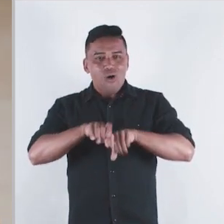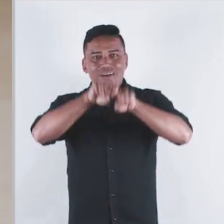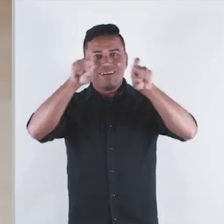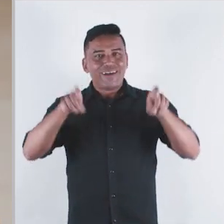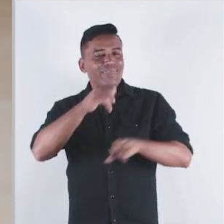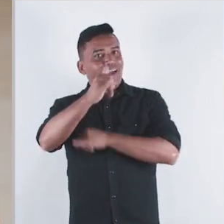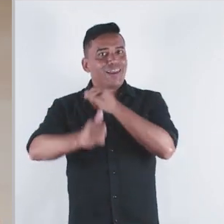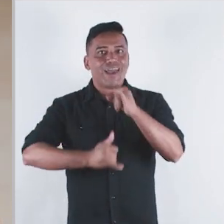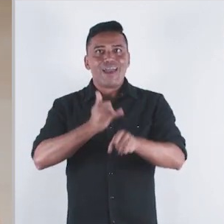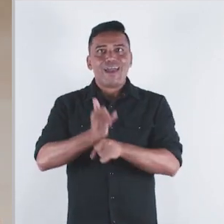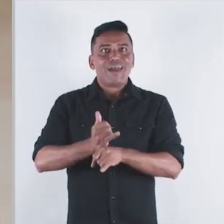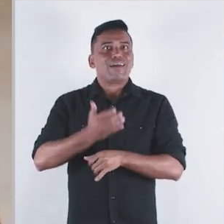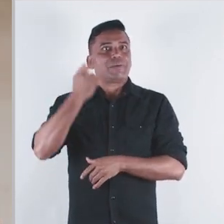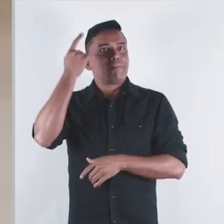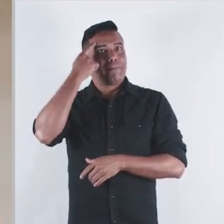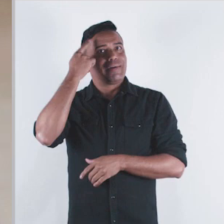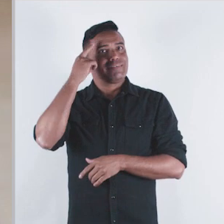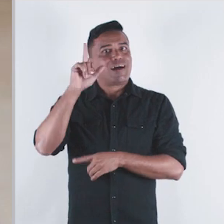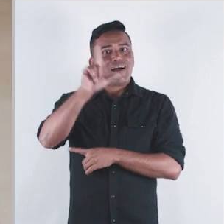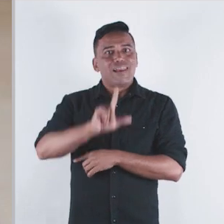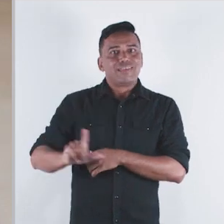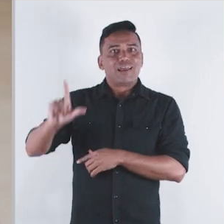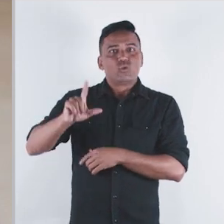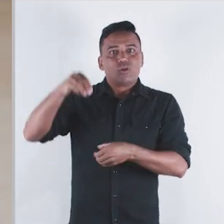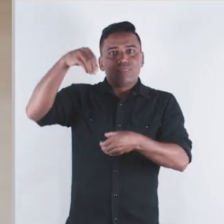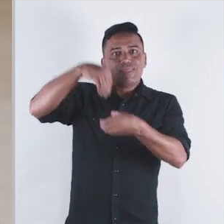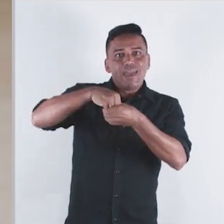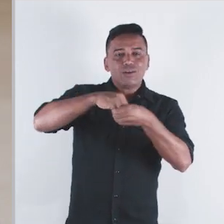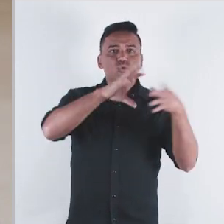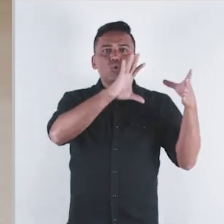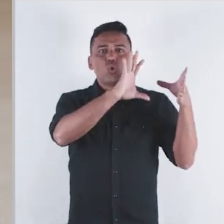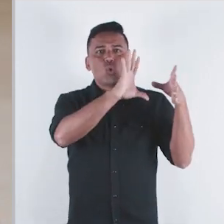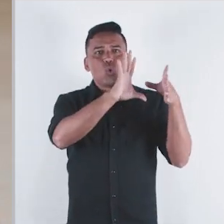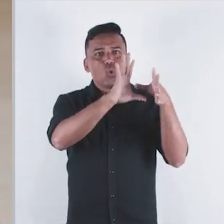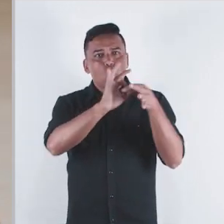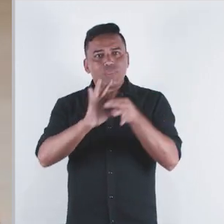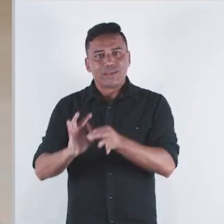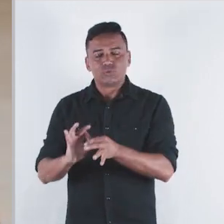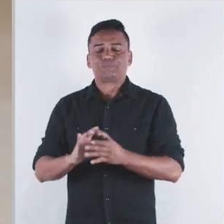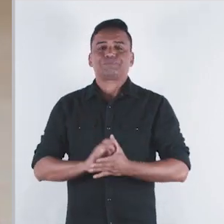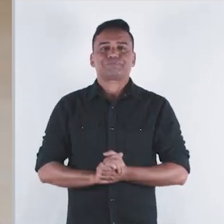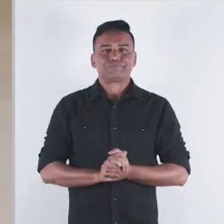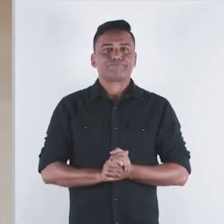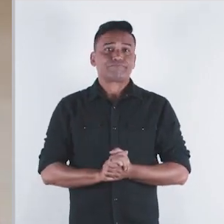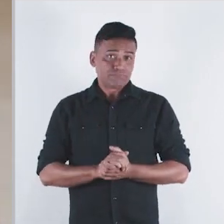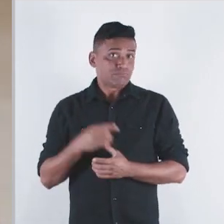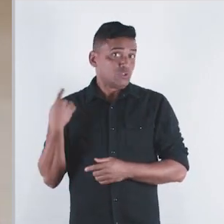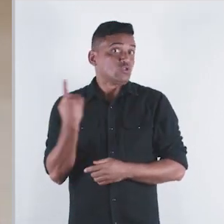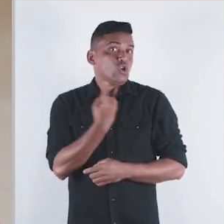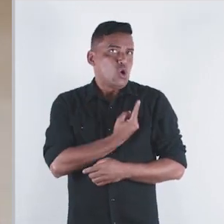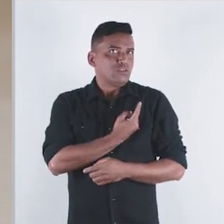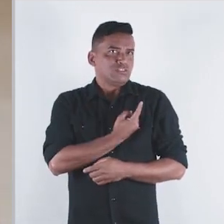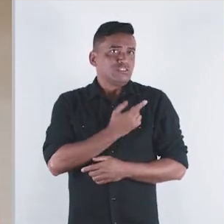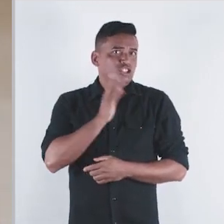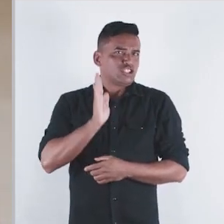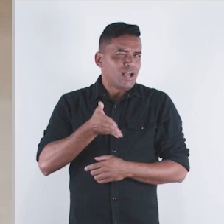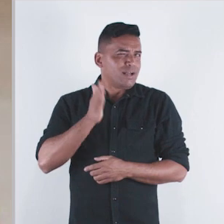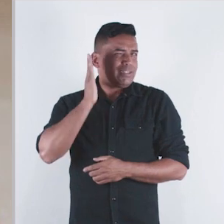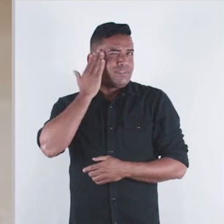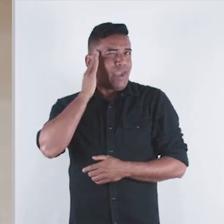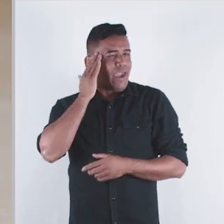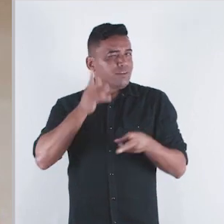respeito da literatura nesse contexto, né? Se a gente entende que a